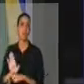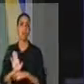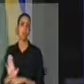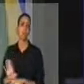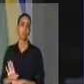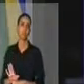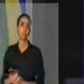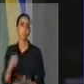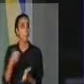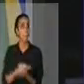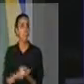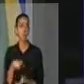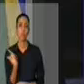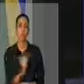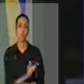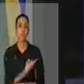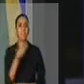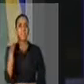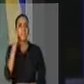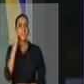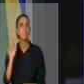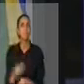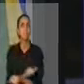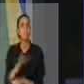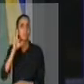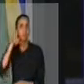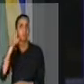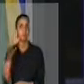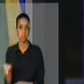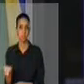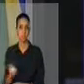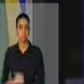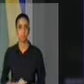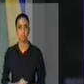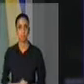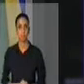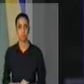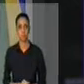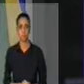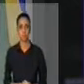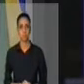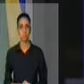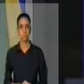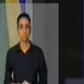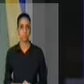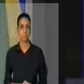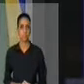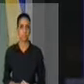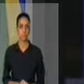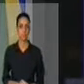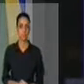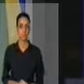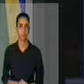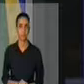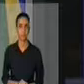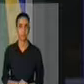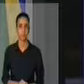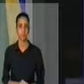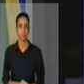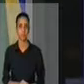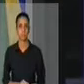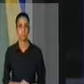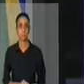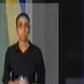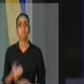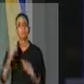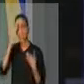a obrigação de buscar soluções para essa questão. Então, eu quero aqui agradecer e